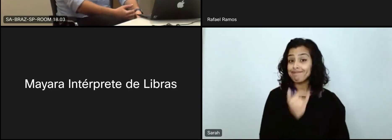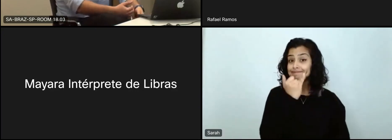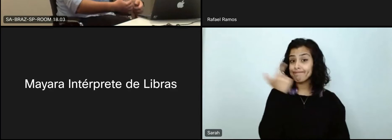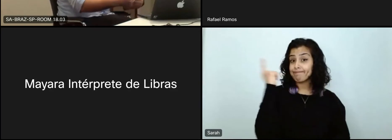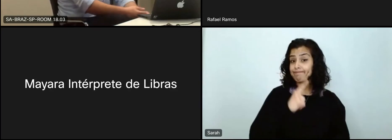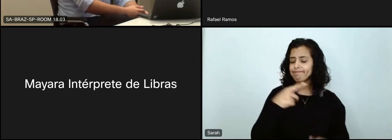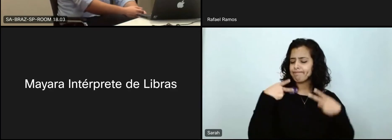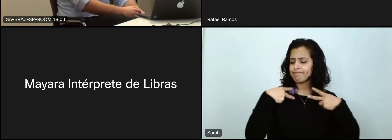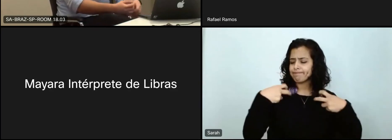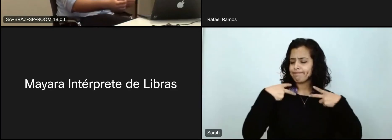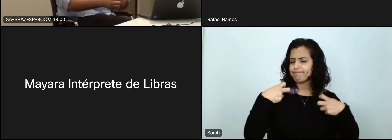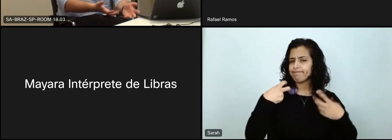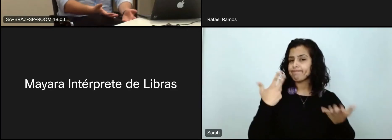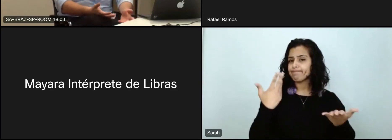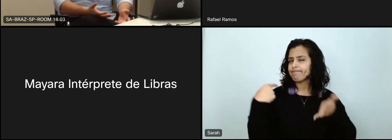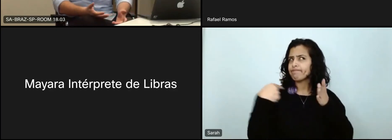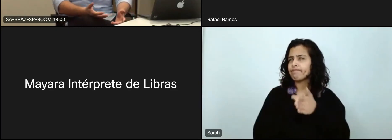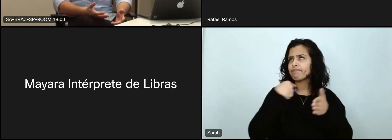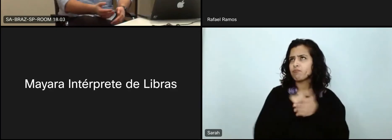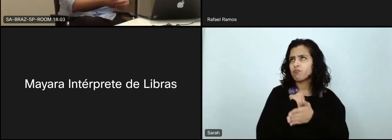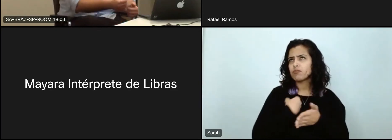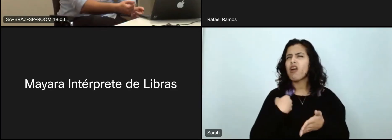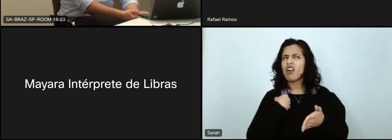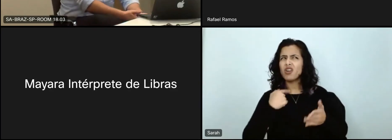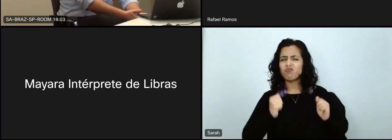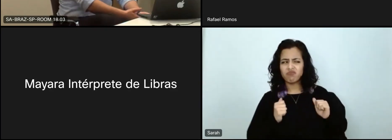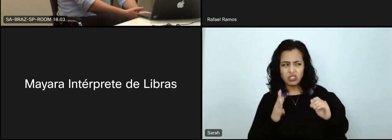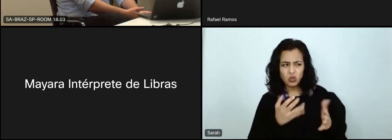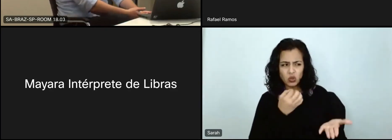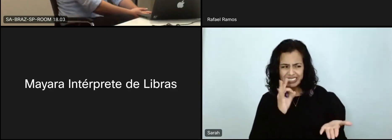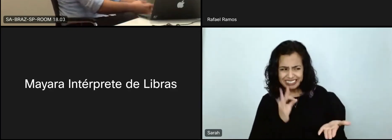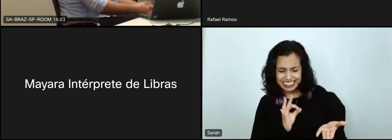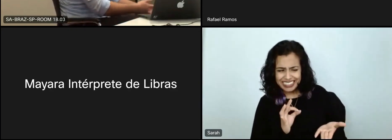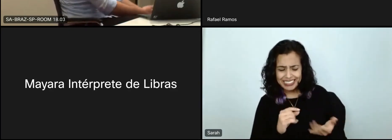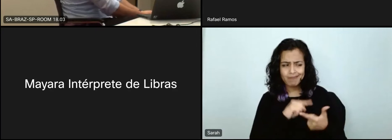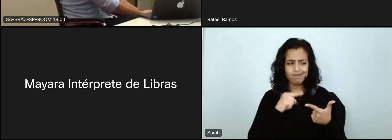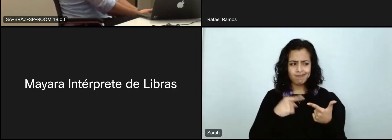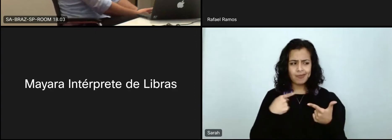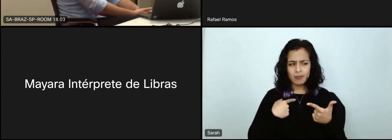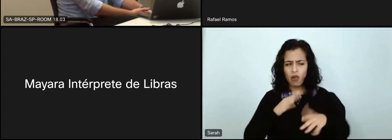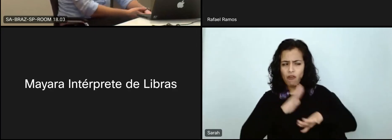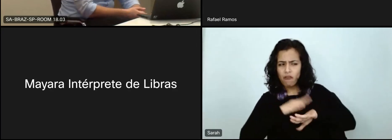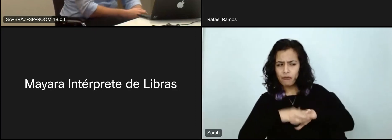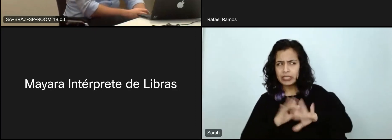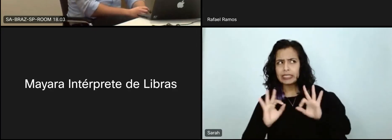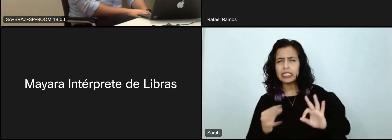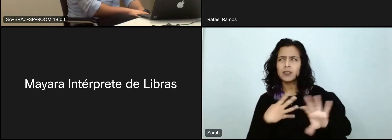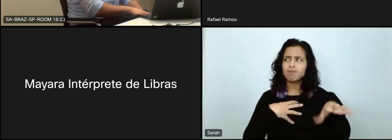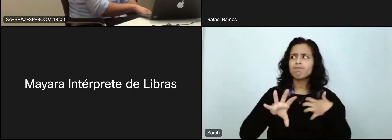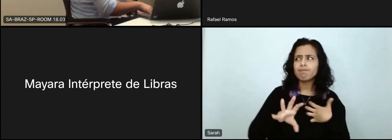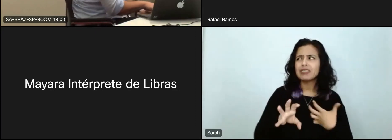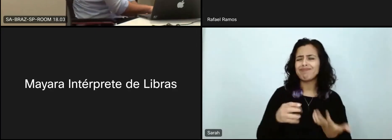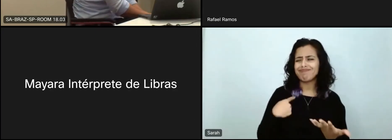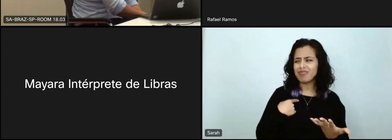aquelas perguntinhas internas e saber: eu estou me comportando certo? Eu atuei da forma certa? eu gostaria de estar naquele lugar. E